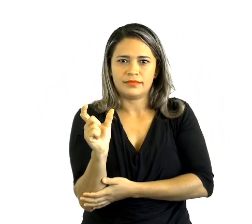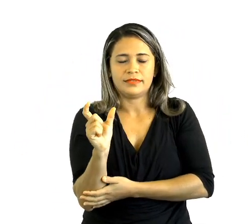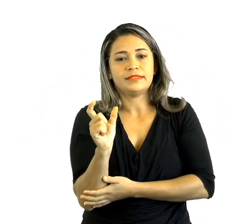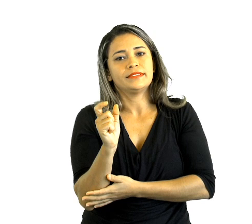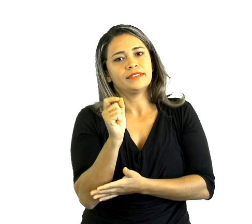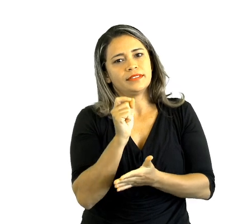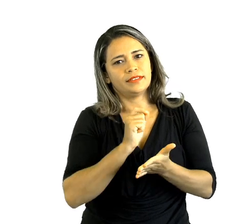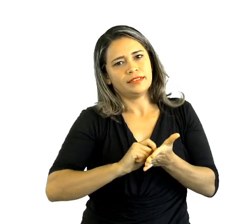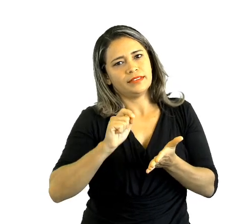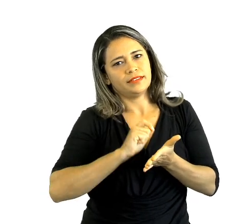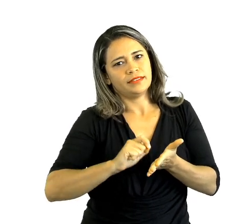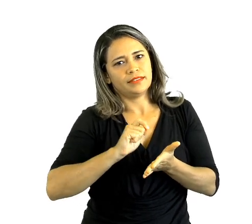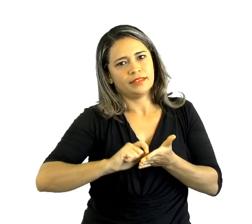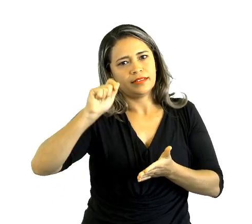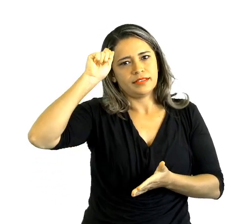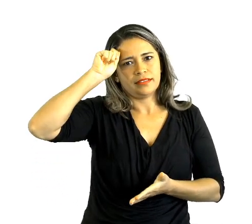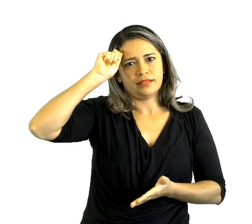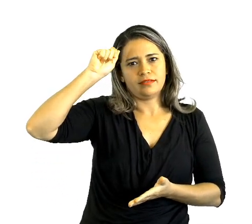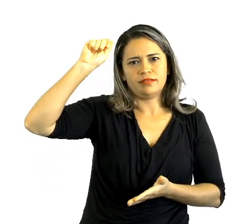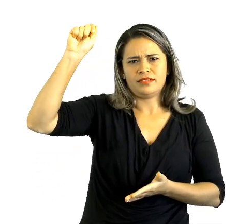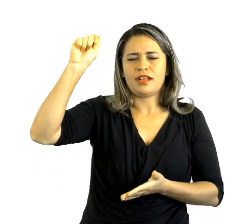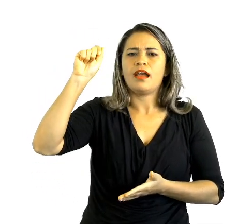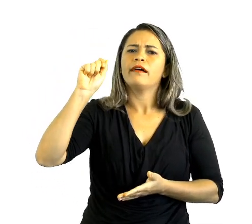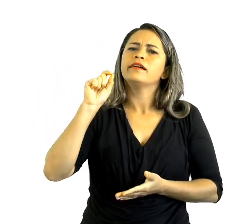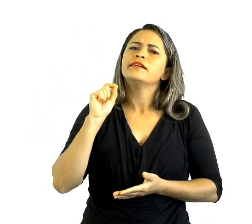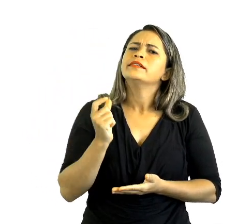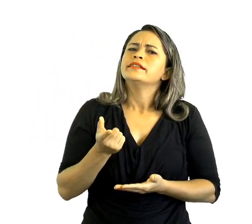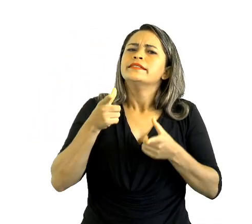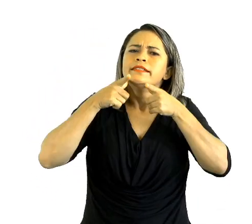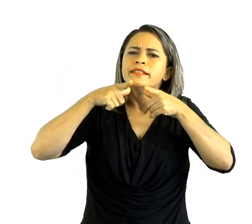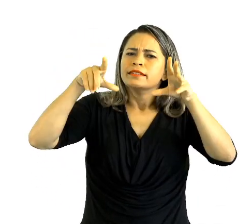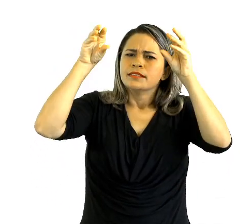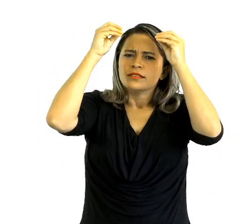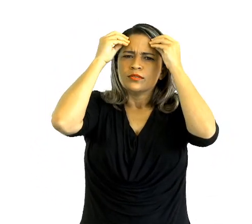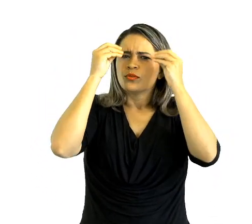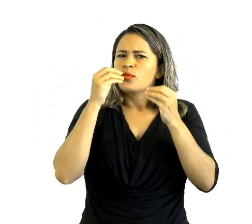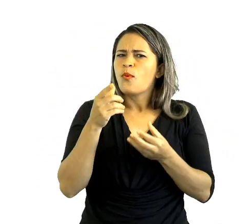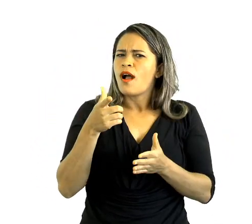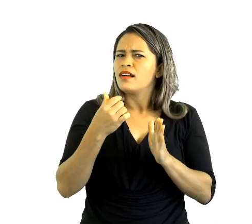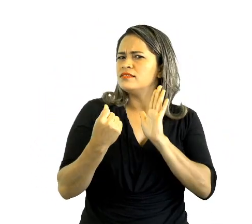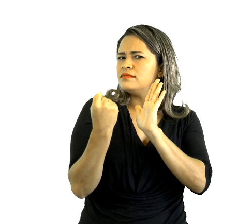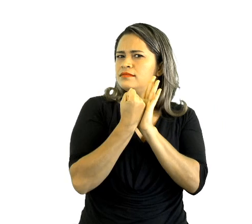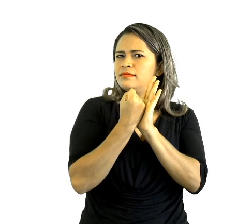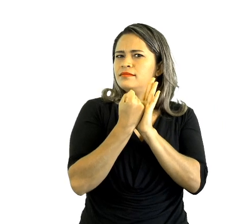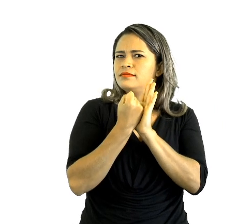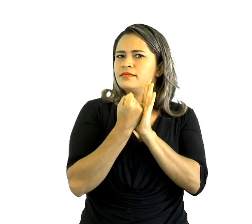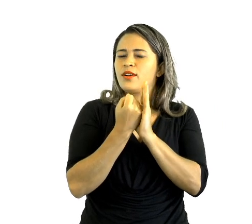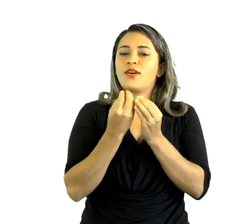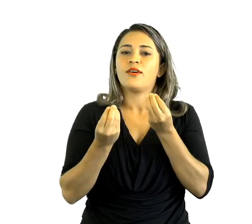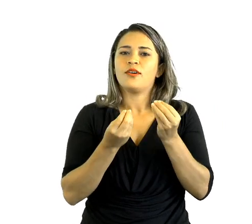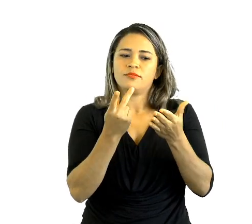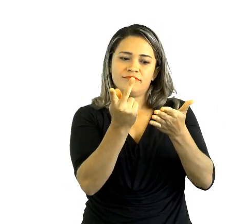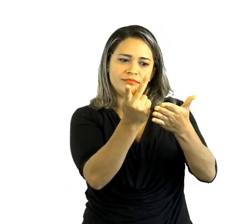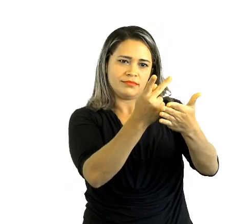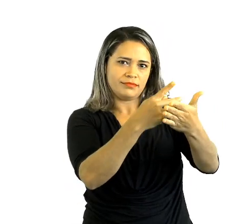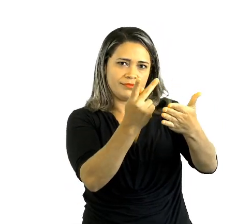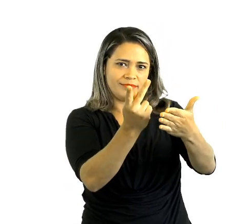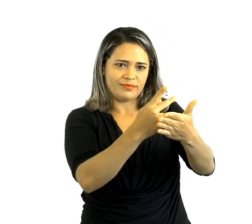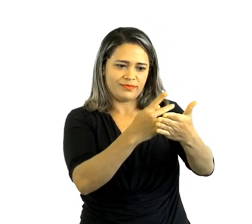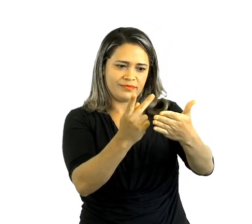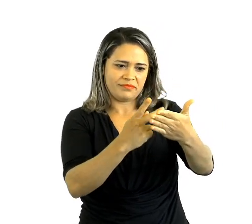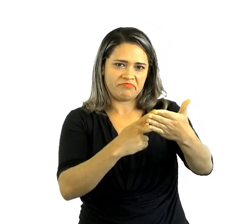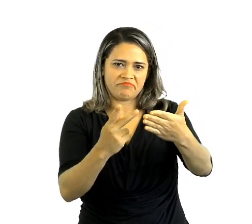autor utilizou. E a linguagem não verbal? O que seria essa linguagem não verbal? A imagem da flor que